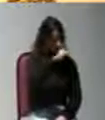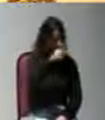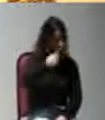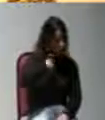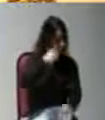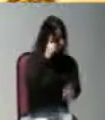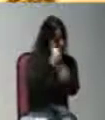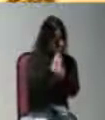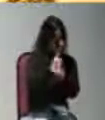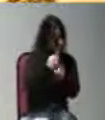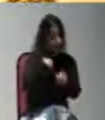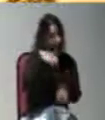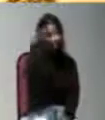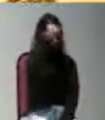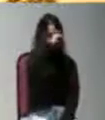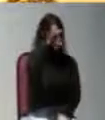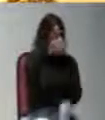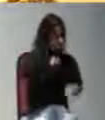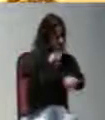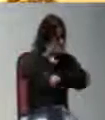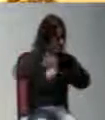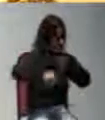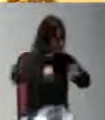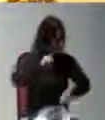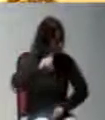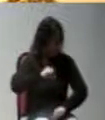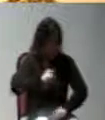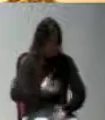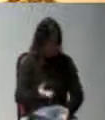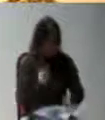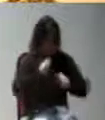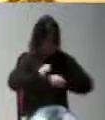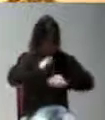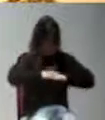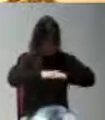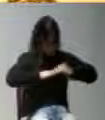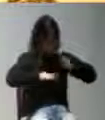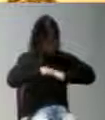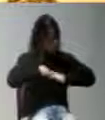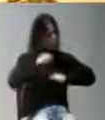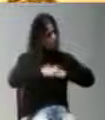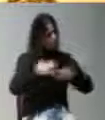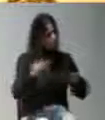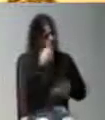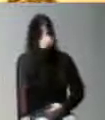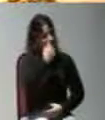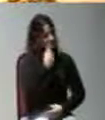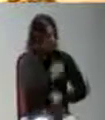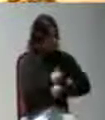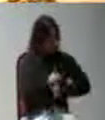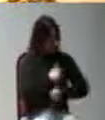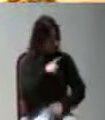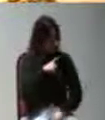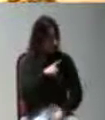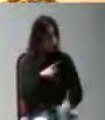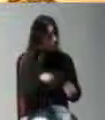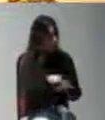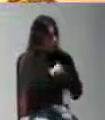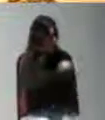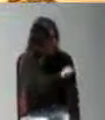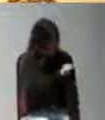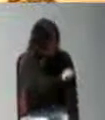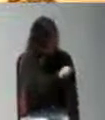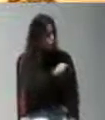encontrei. Desde aqueles que me fizeram profissional que hoje sou, até meus alunos de graduação, mestrado